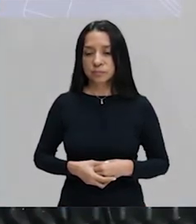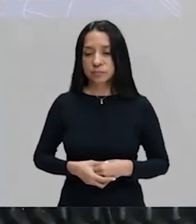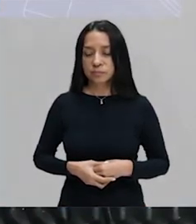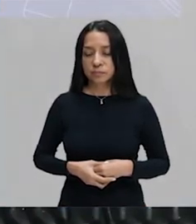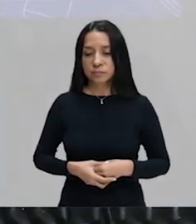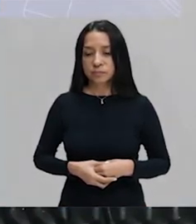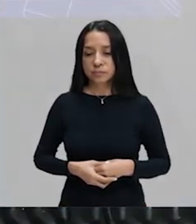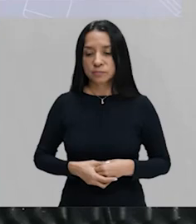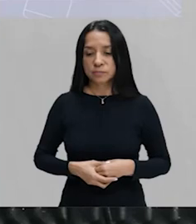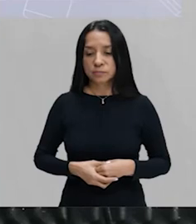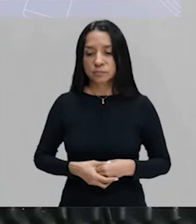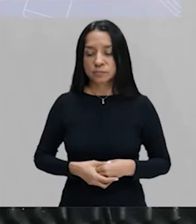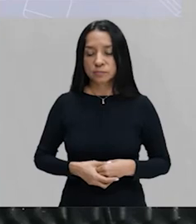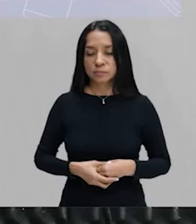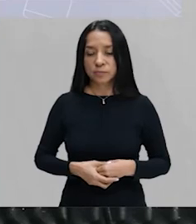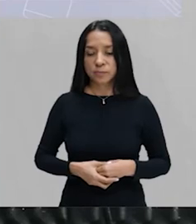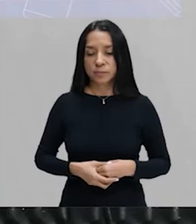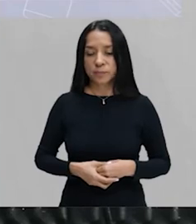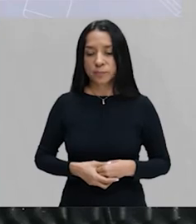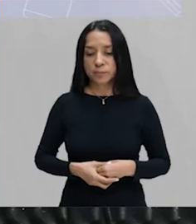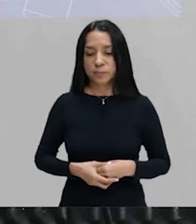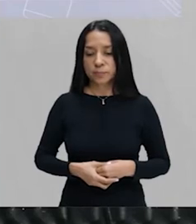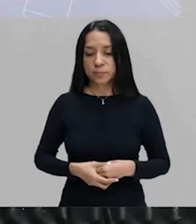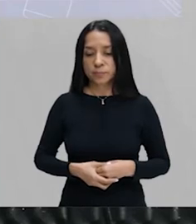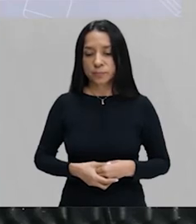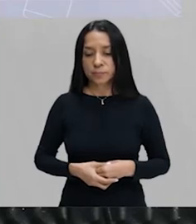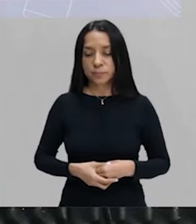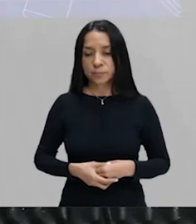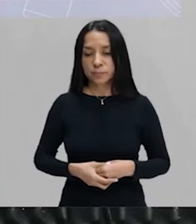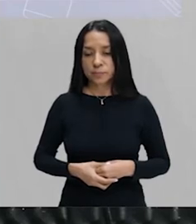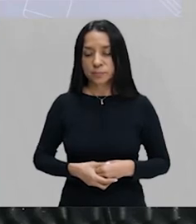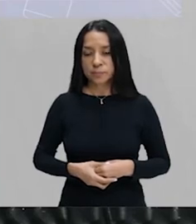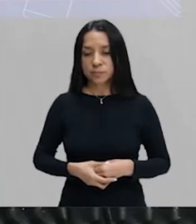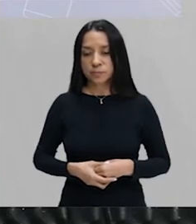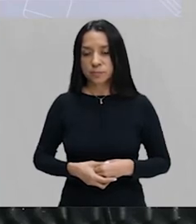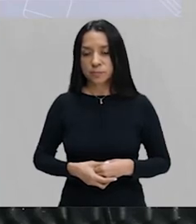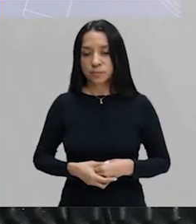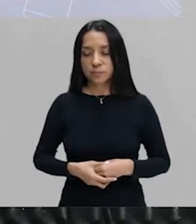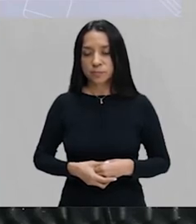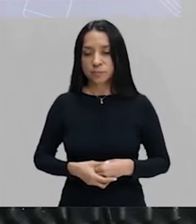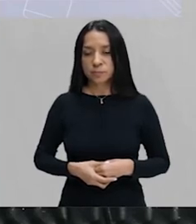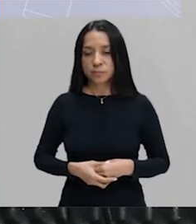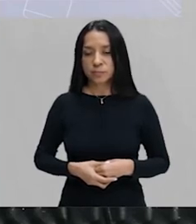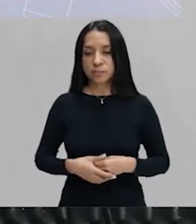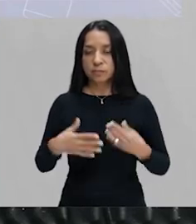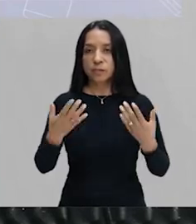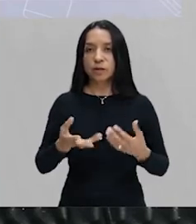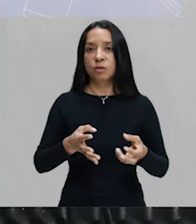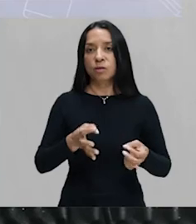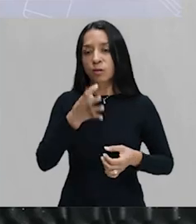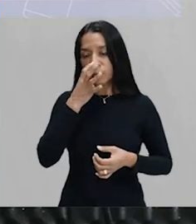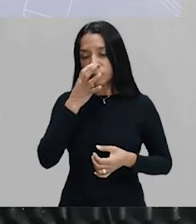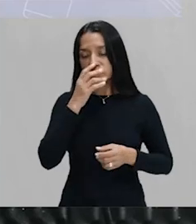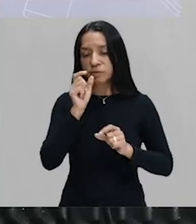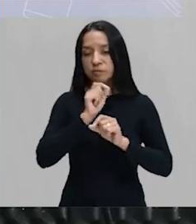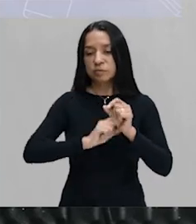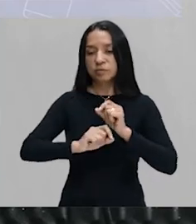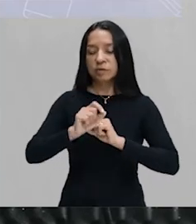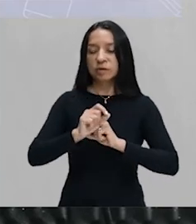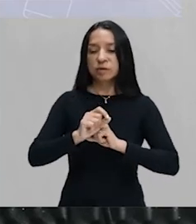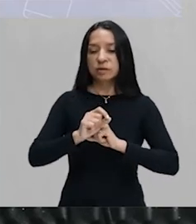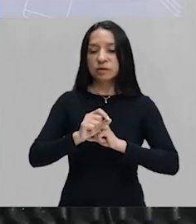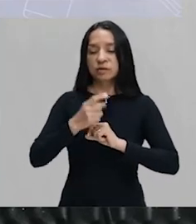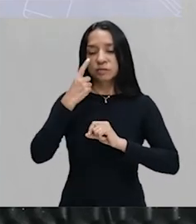estado. Vosotros habéis estado. Ellos han estado. Observem que eu coloco o